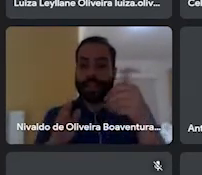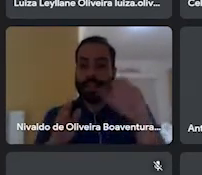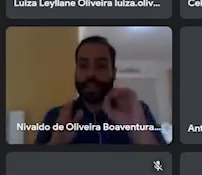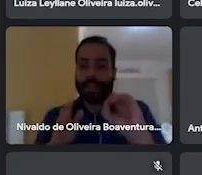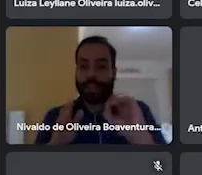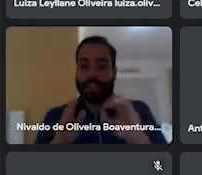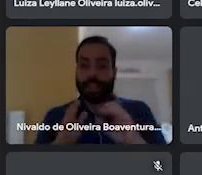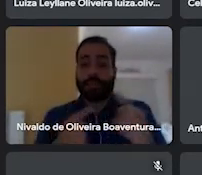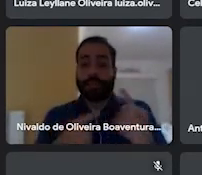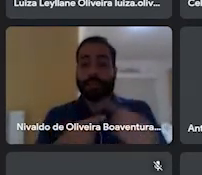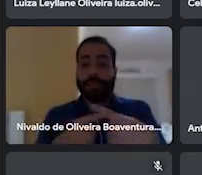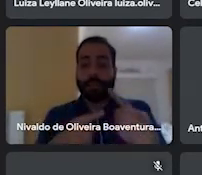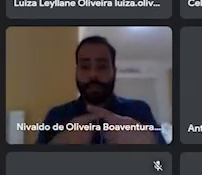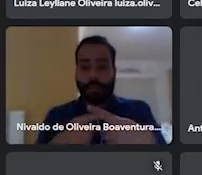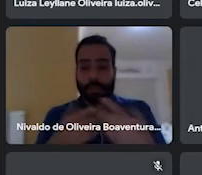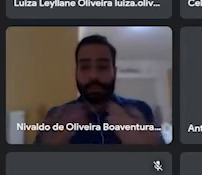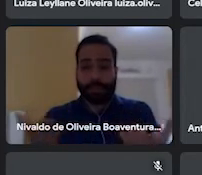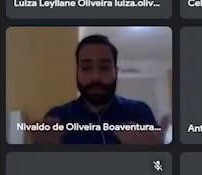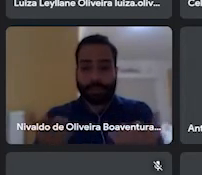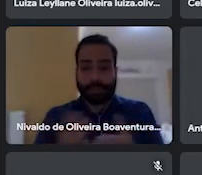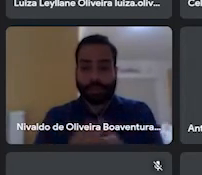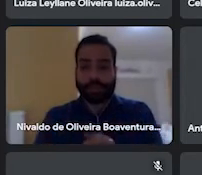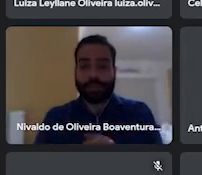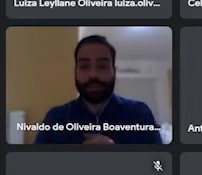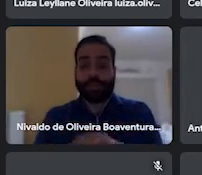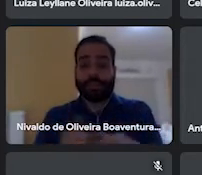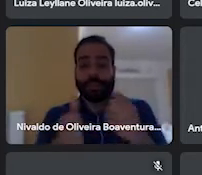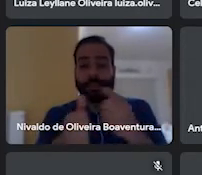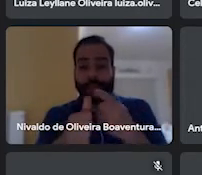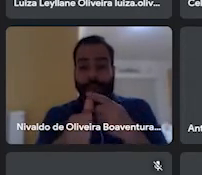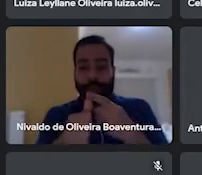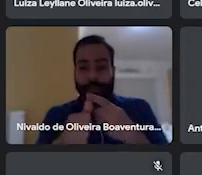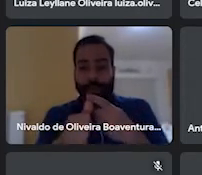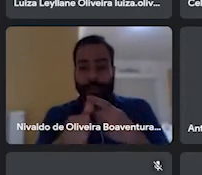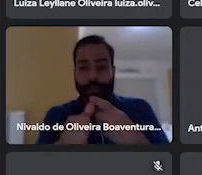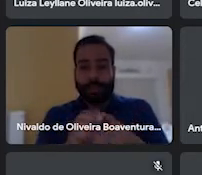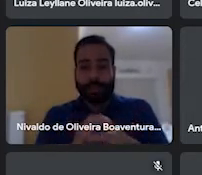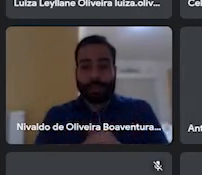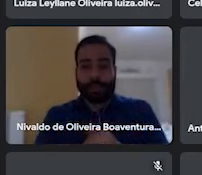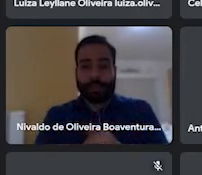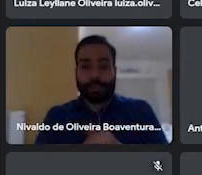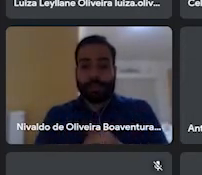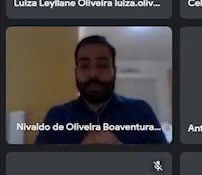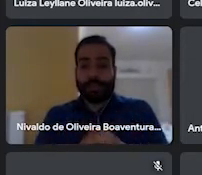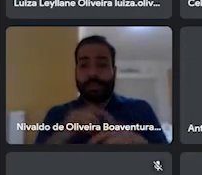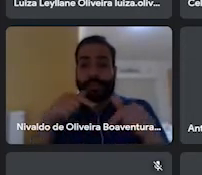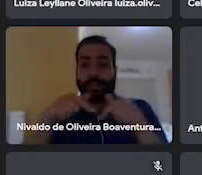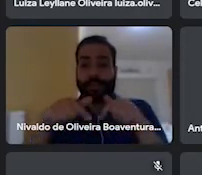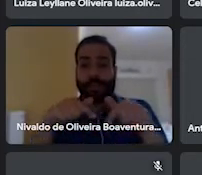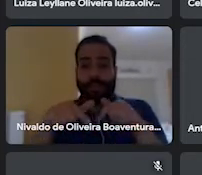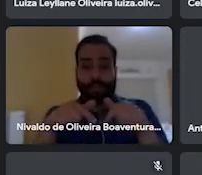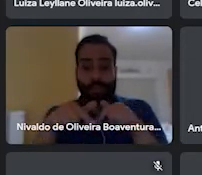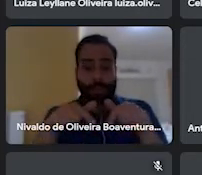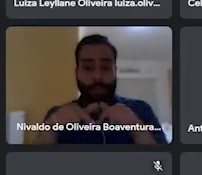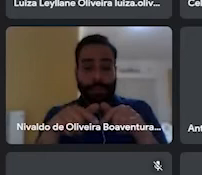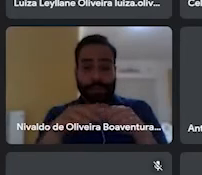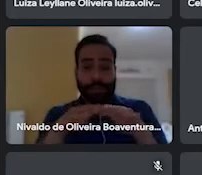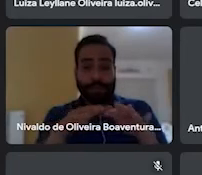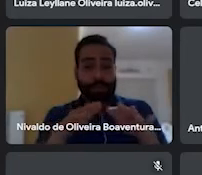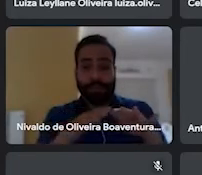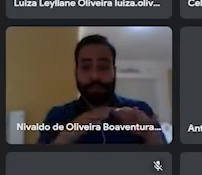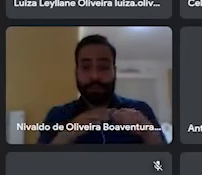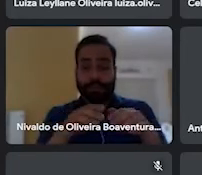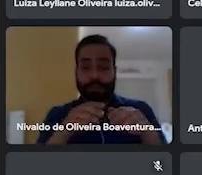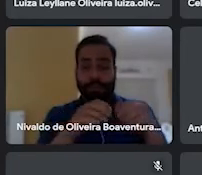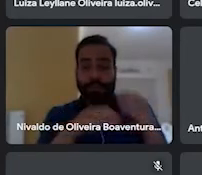Por quê? Primeiro, o treinamento de NR10, gente, na realidade,